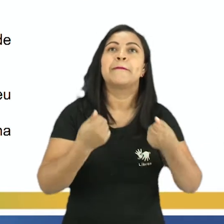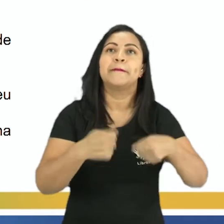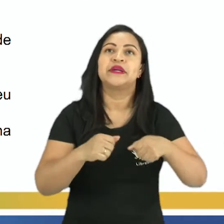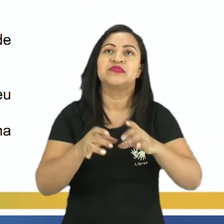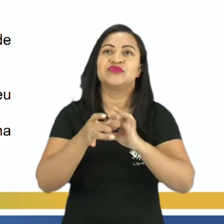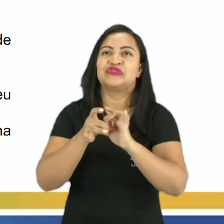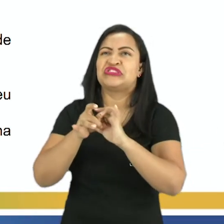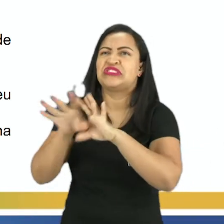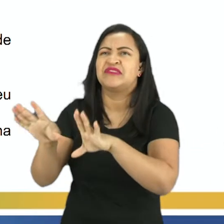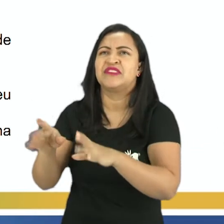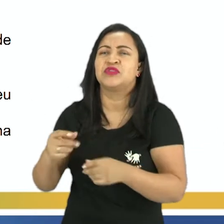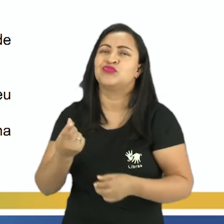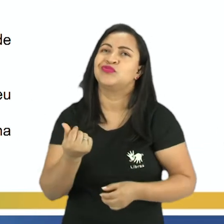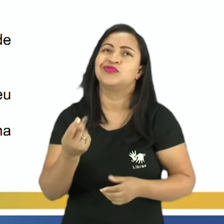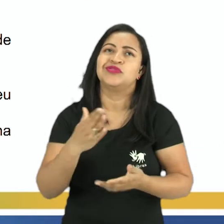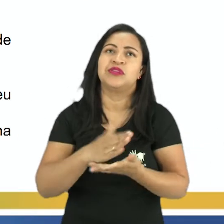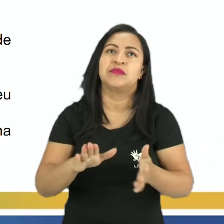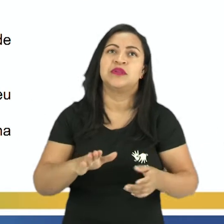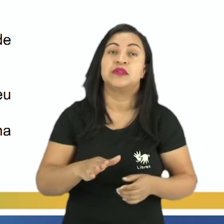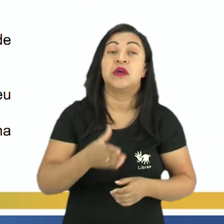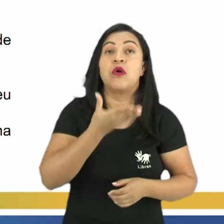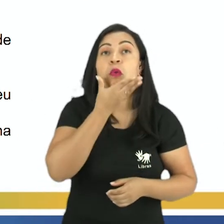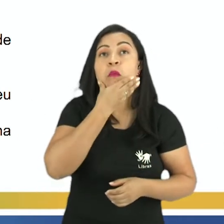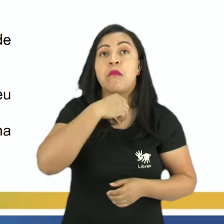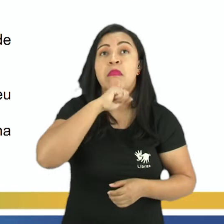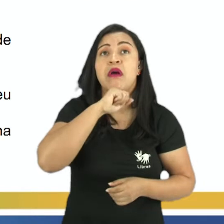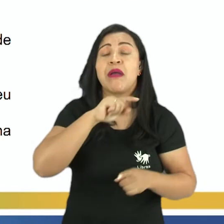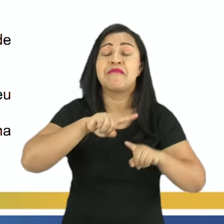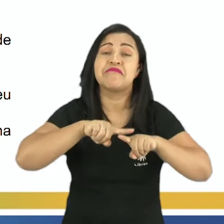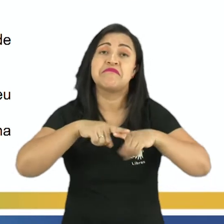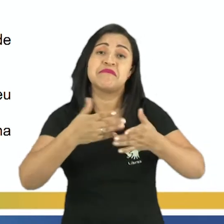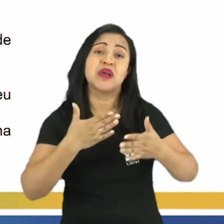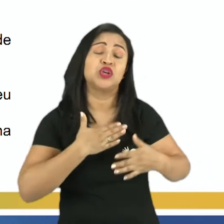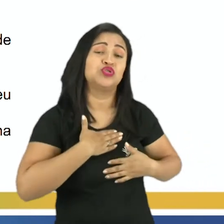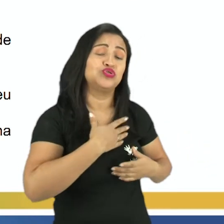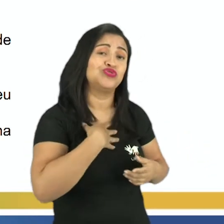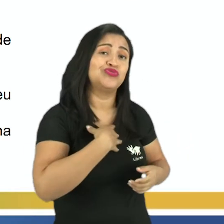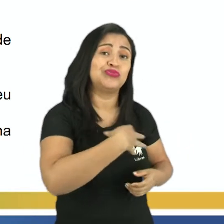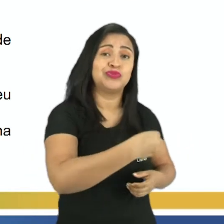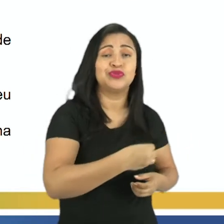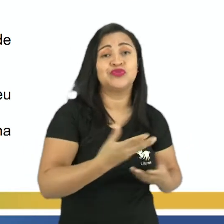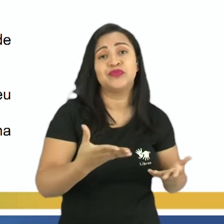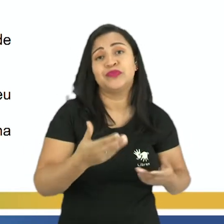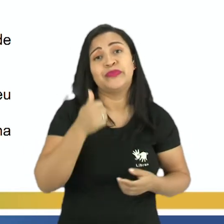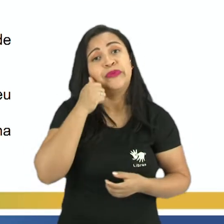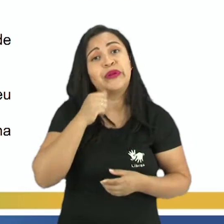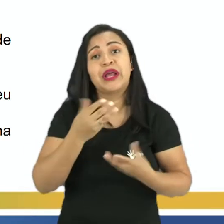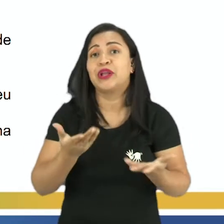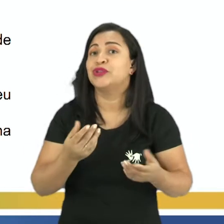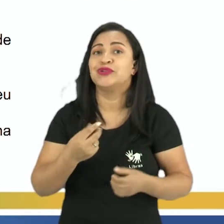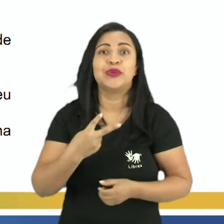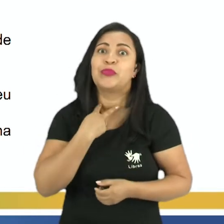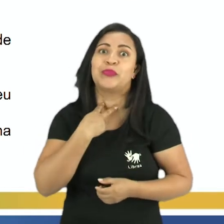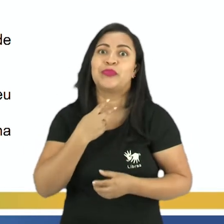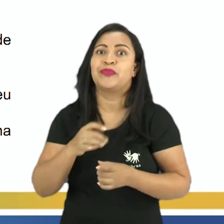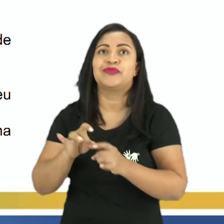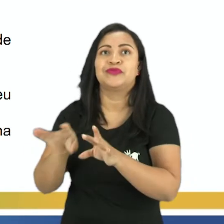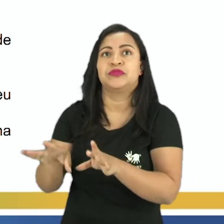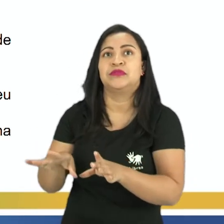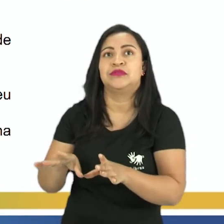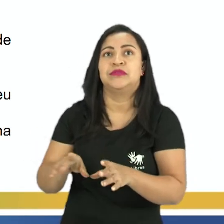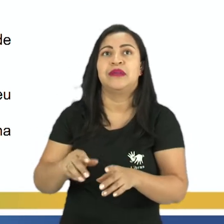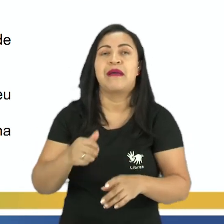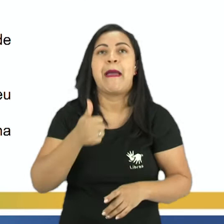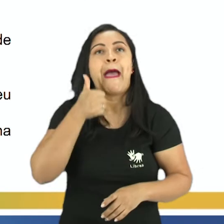não dá mais. Pai. Mas são meus filhos, mulher. Não posso fazer isso com eles. Madrasta. O